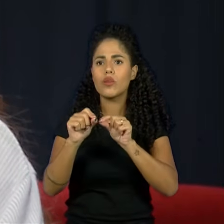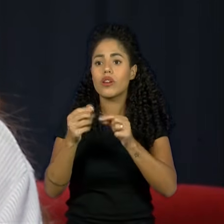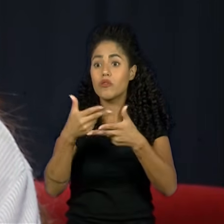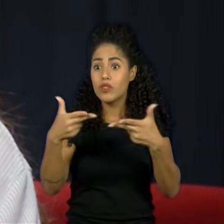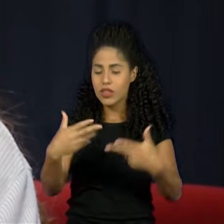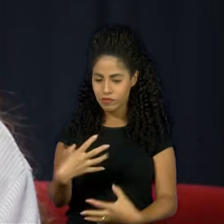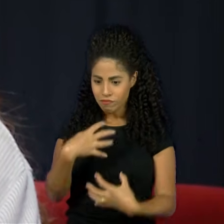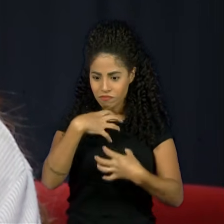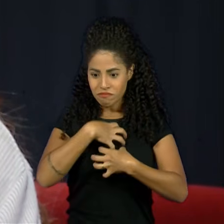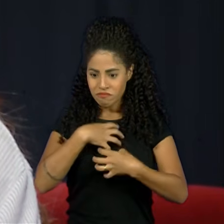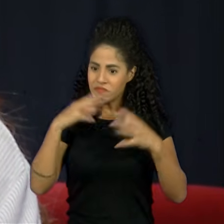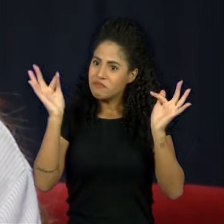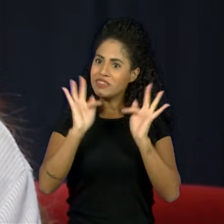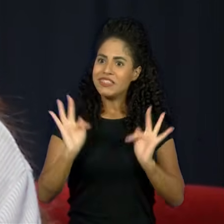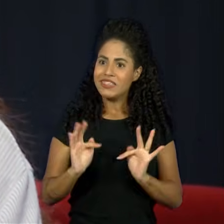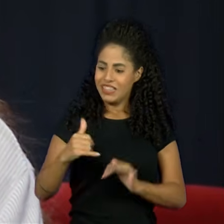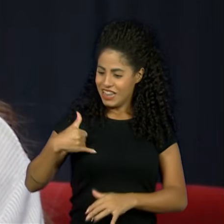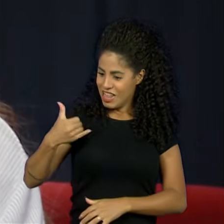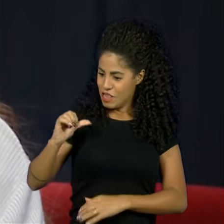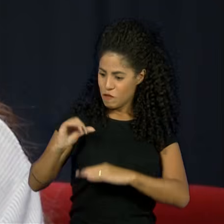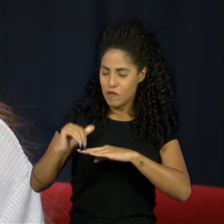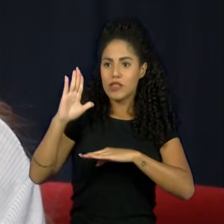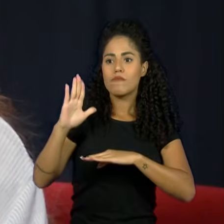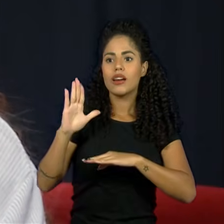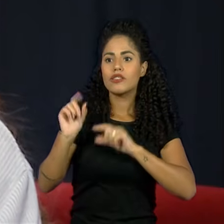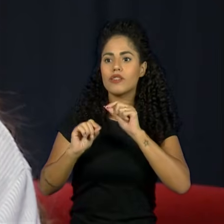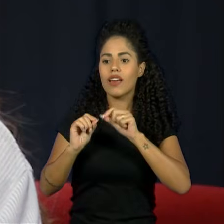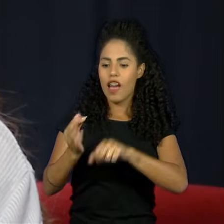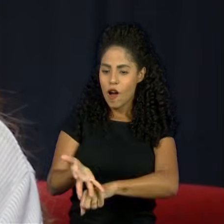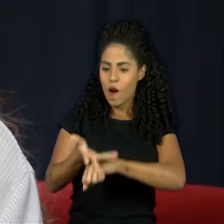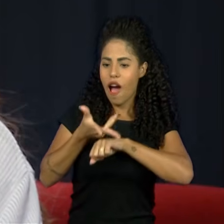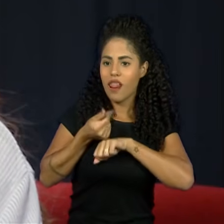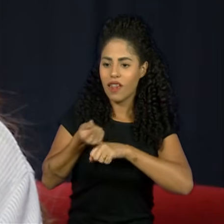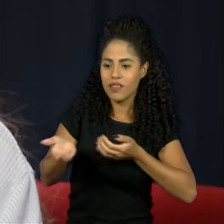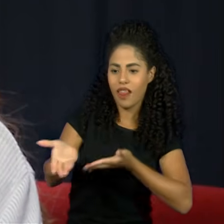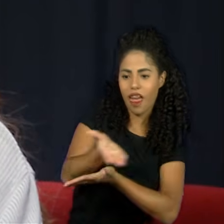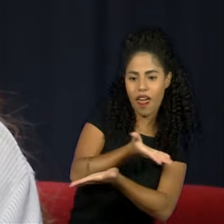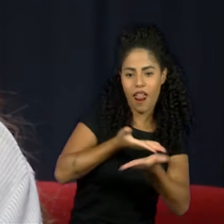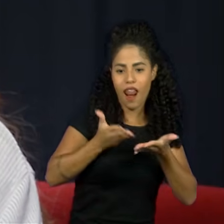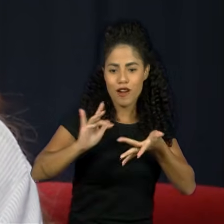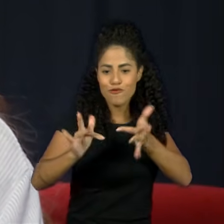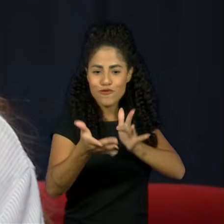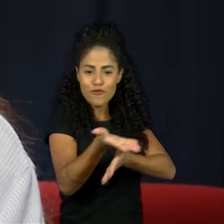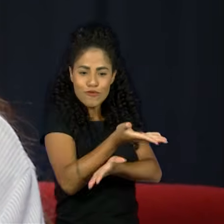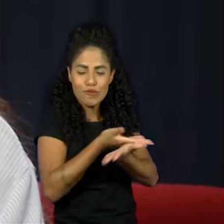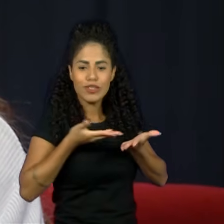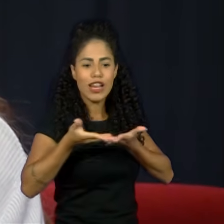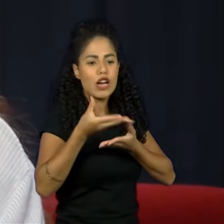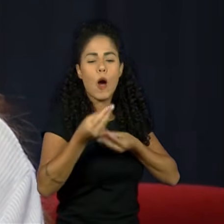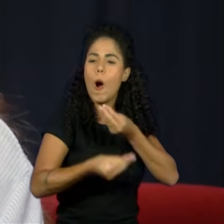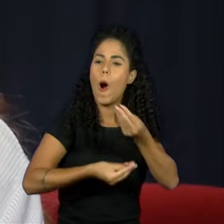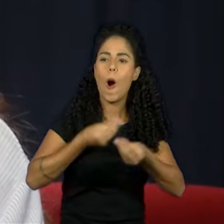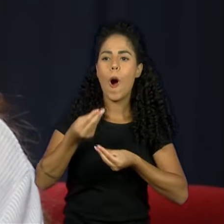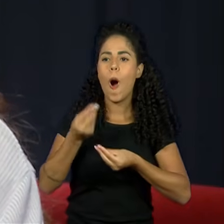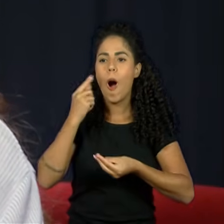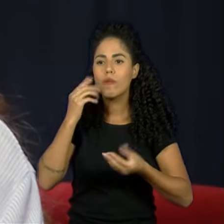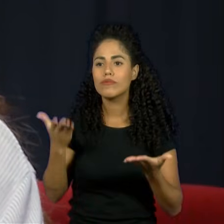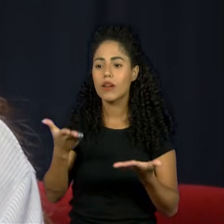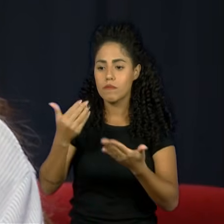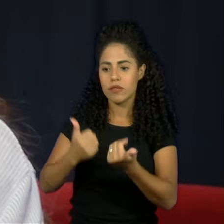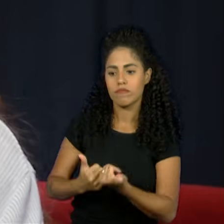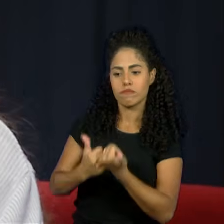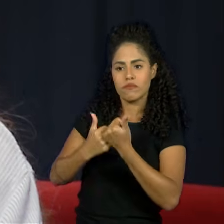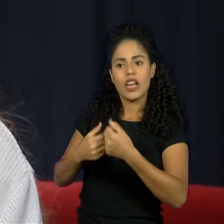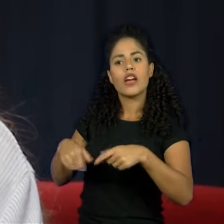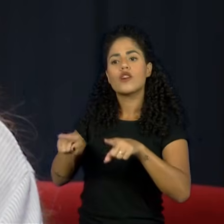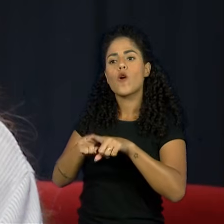se sentir feliz aos 90 anos é a qualidade das suas relações afetivas, da sua rede de suporte